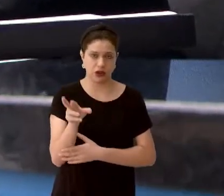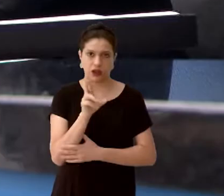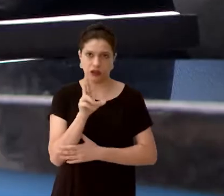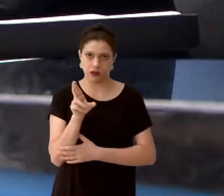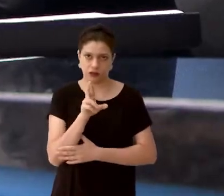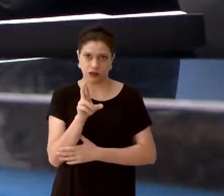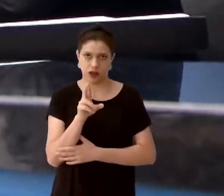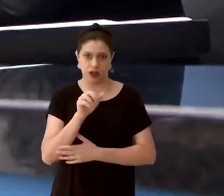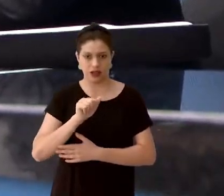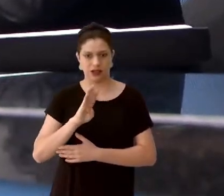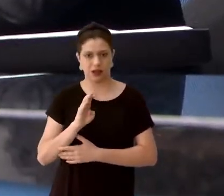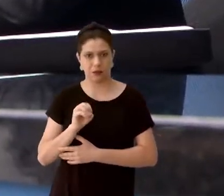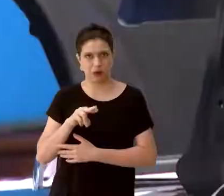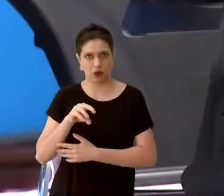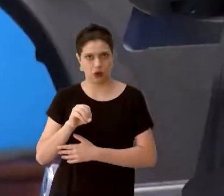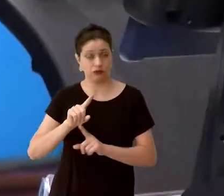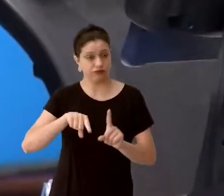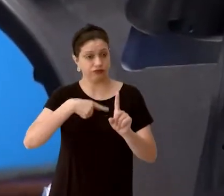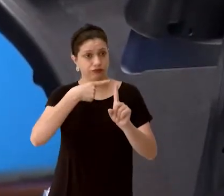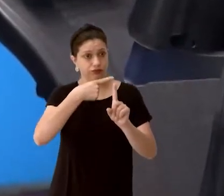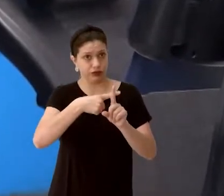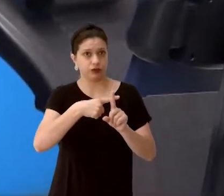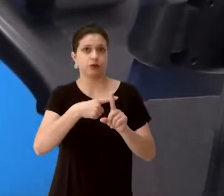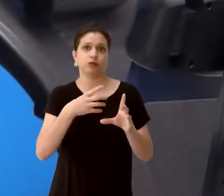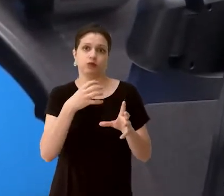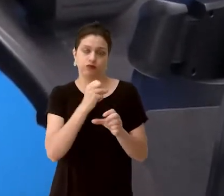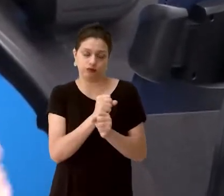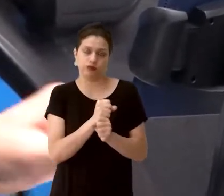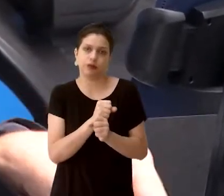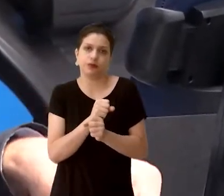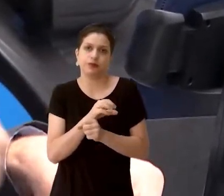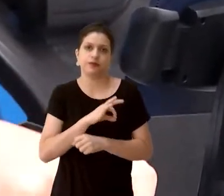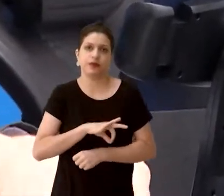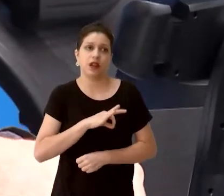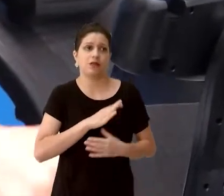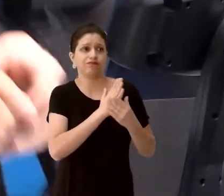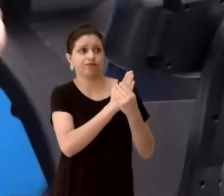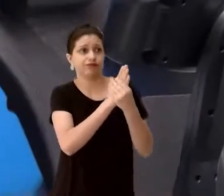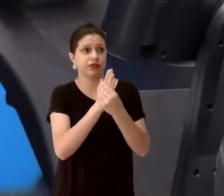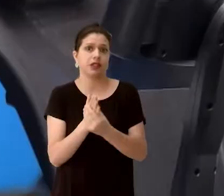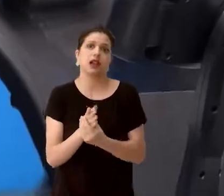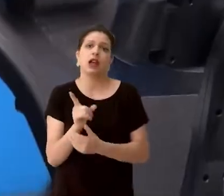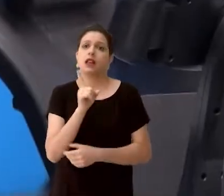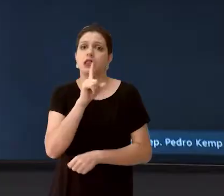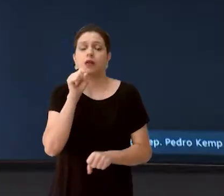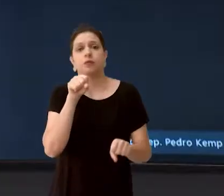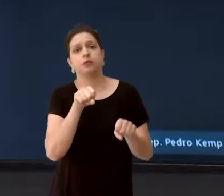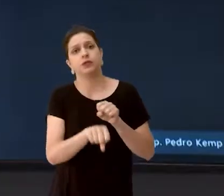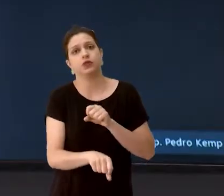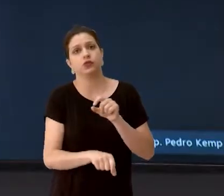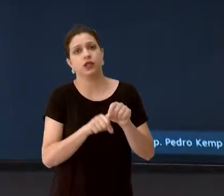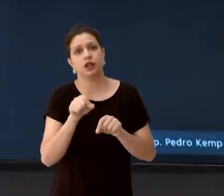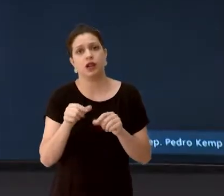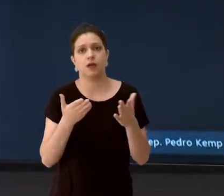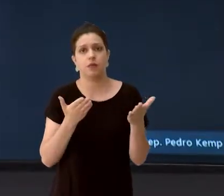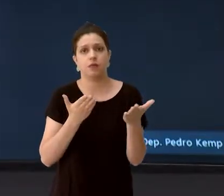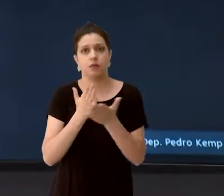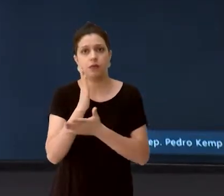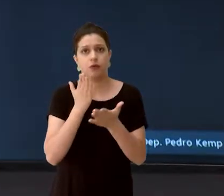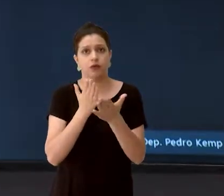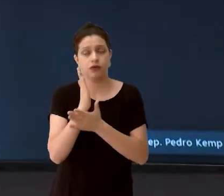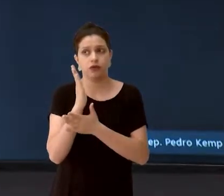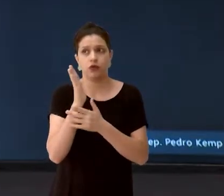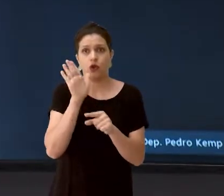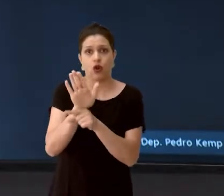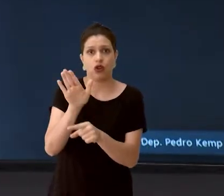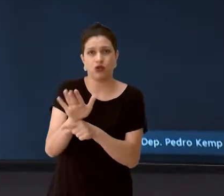200 aos servidores estaduais. A medida é renovada anualmente, porém teve sua tramitação acelerada para que não seja impactada pela